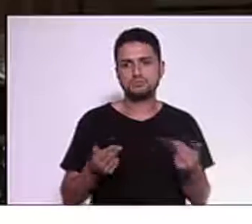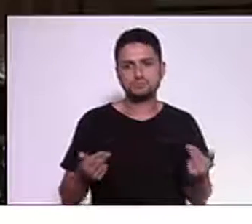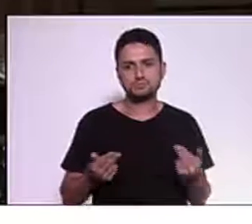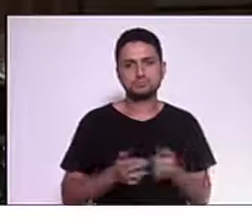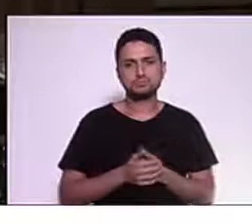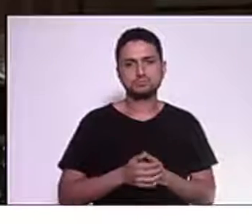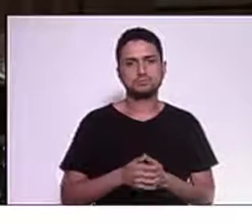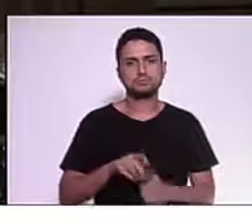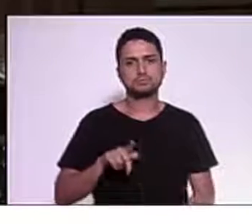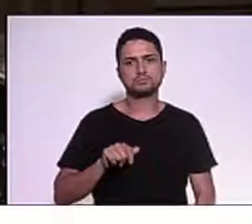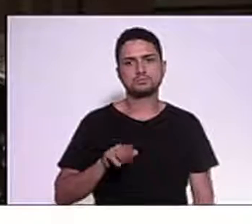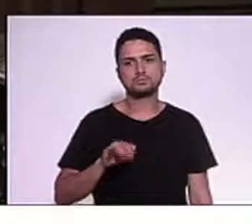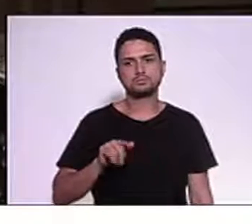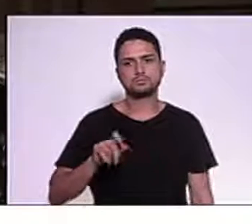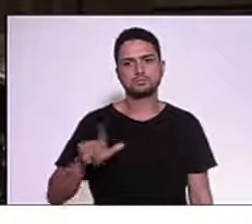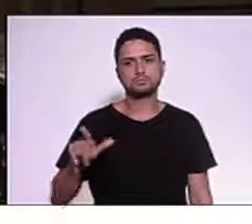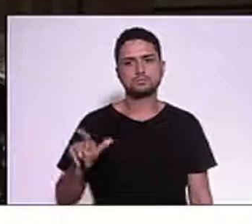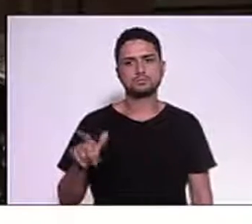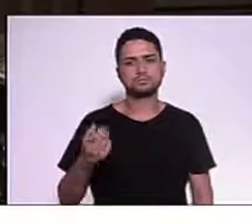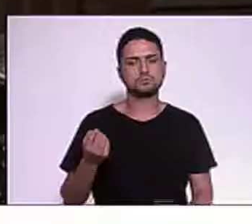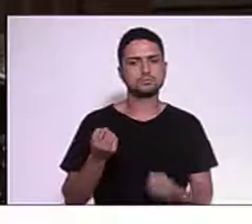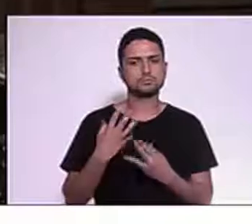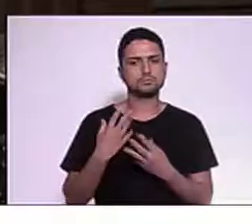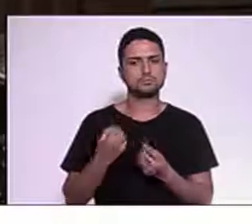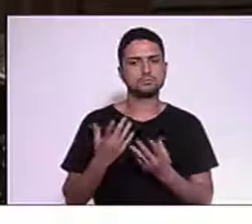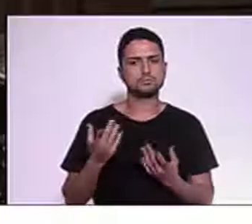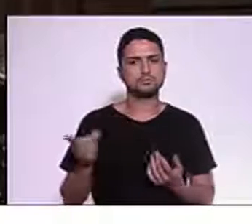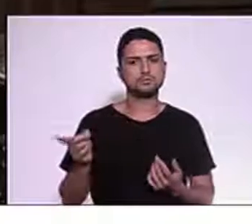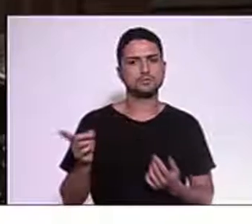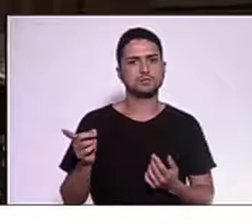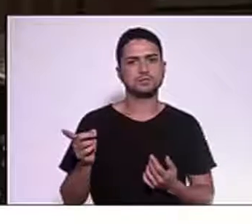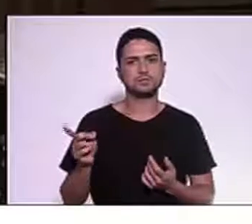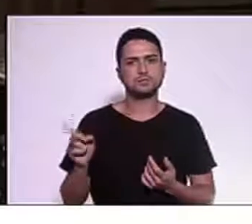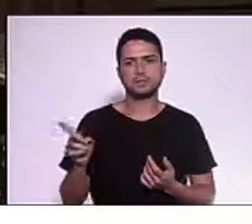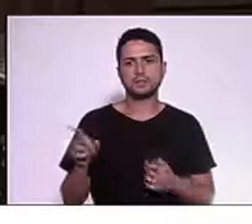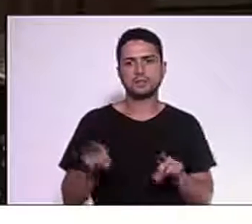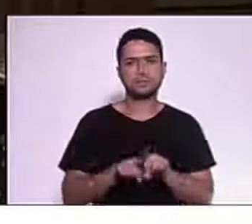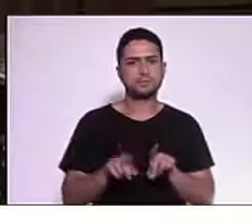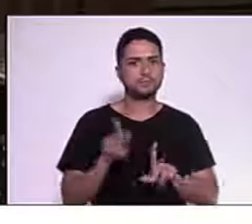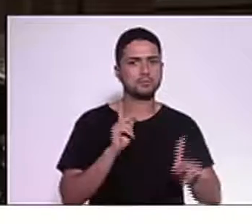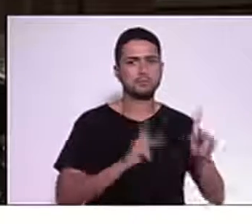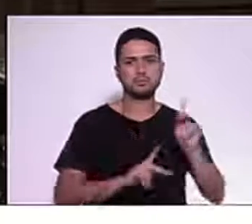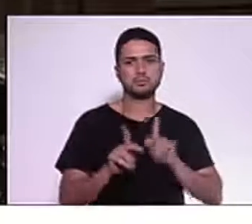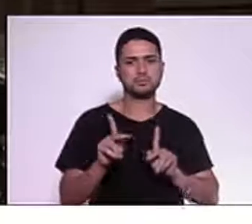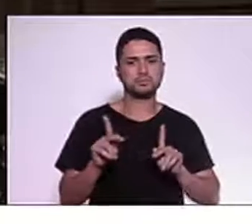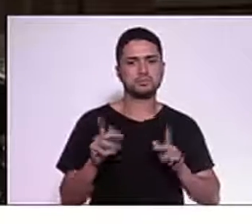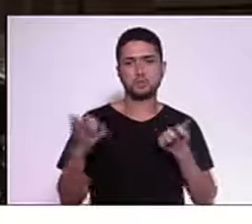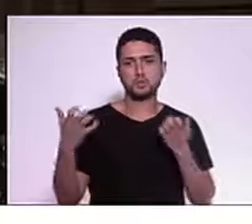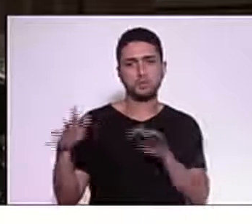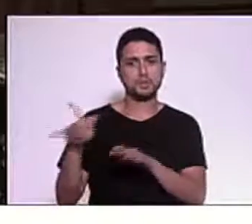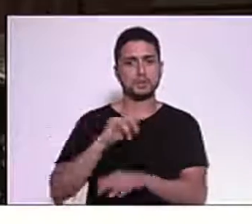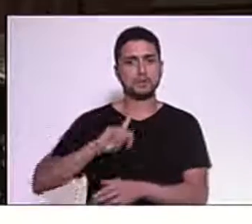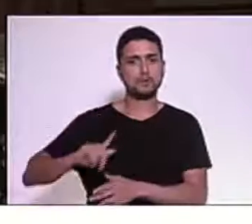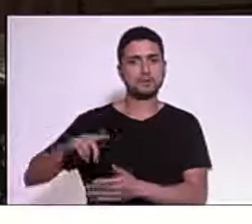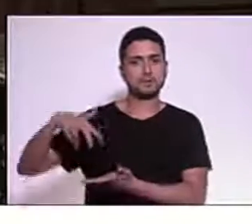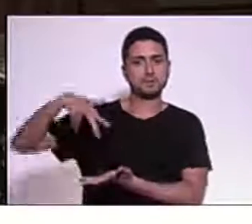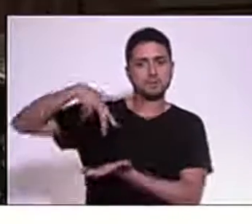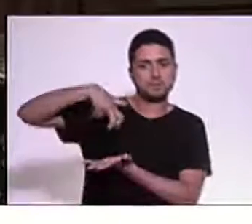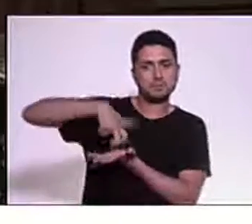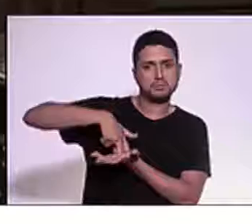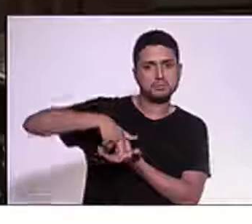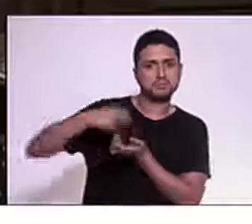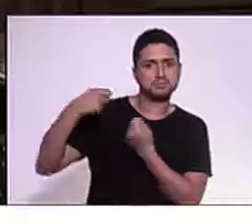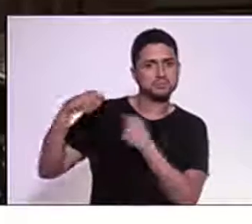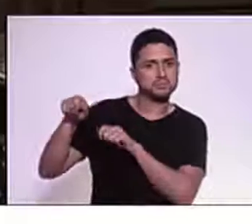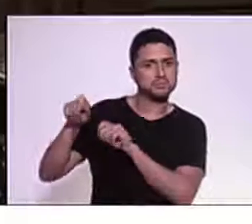Gabigol nos ensina é que nem ele, nem a população dessa cidade ou a população desse estado, e ele